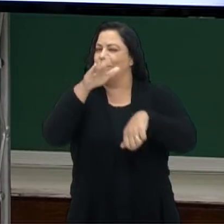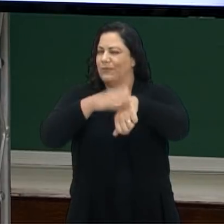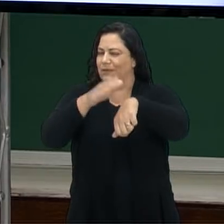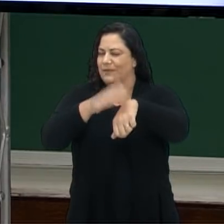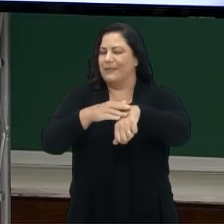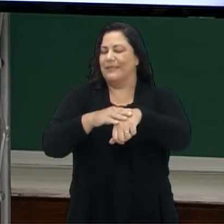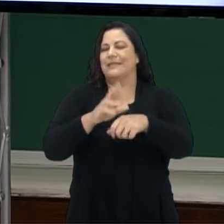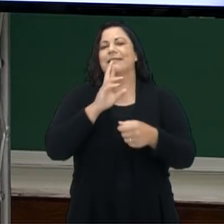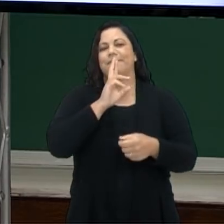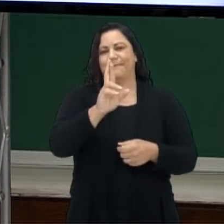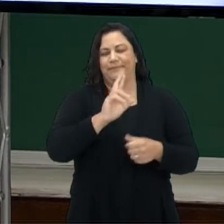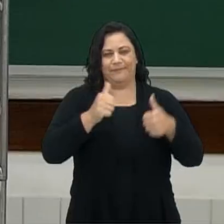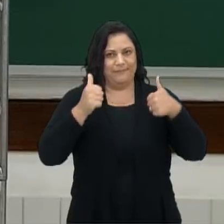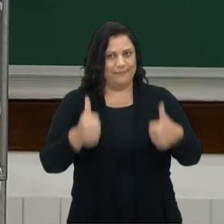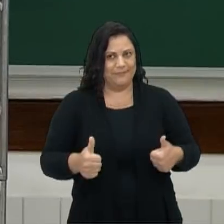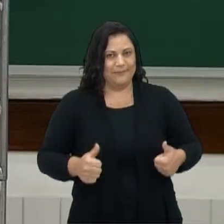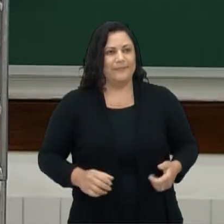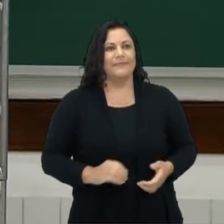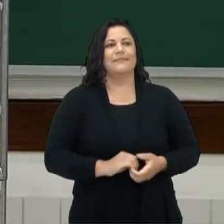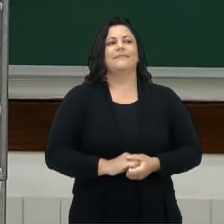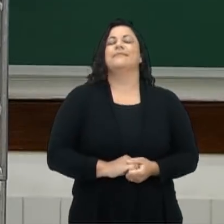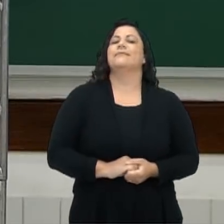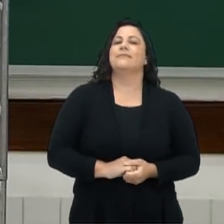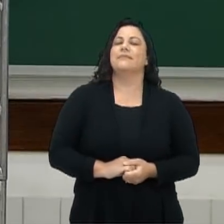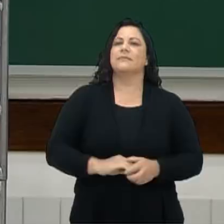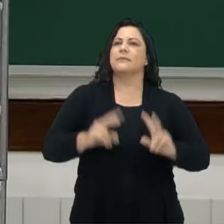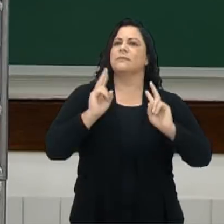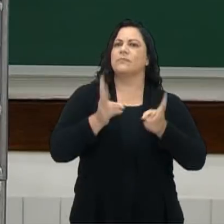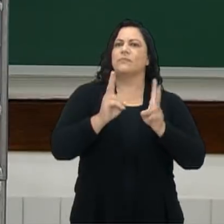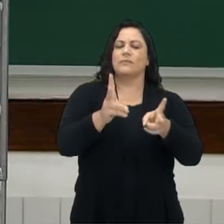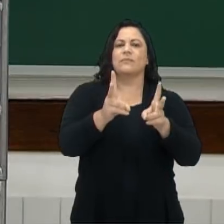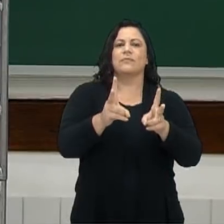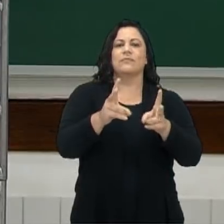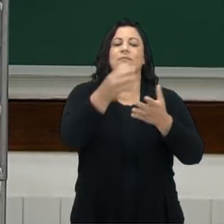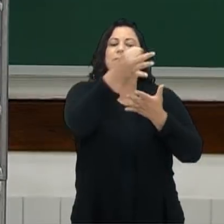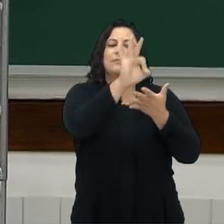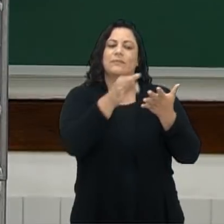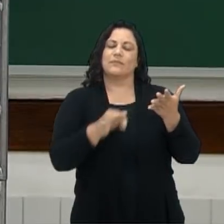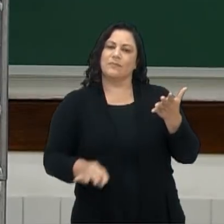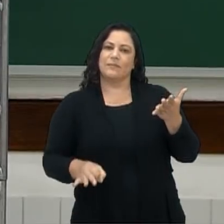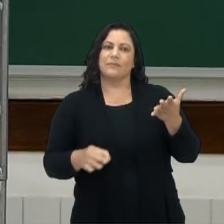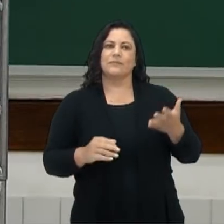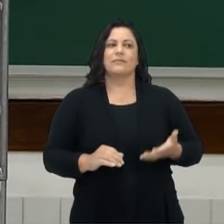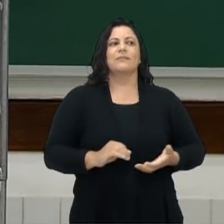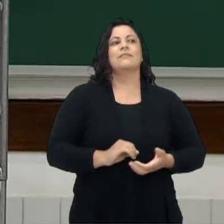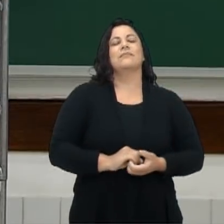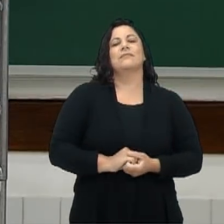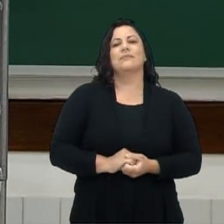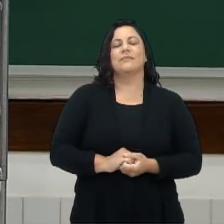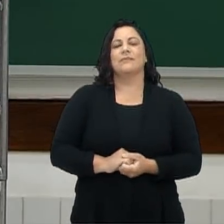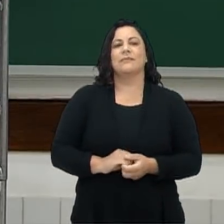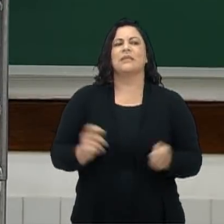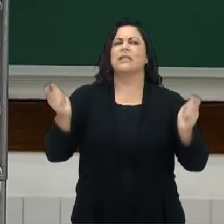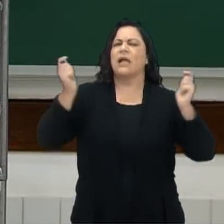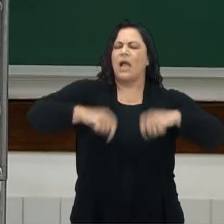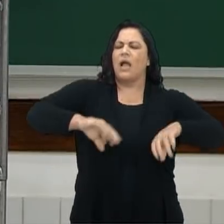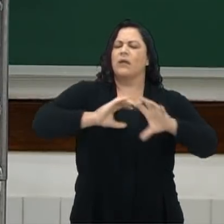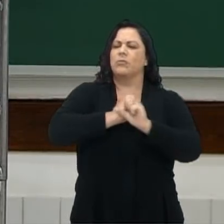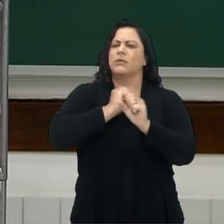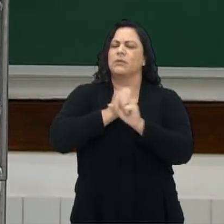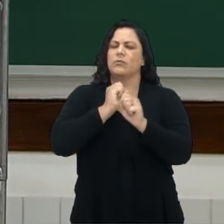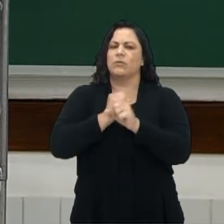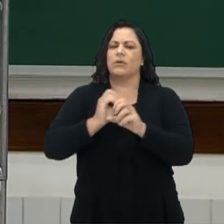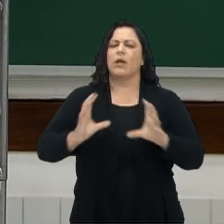beleza? Bom, continuando aqui com a correção, nós temos o seguinte, era para calcular o